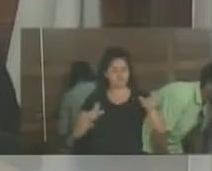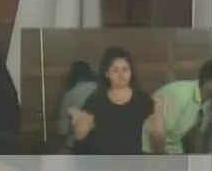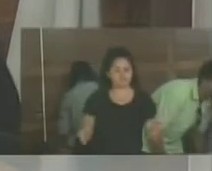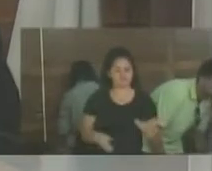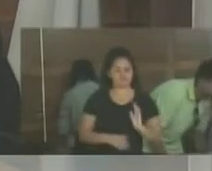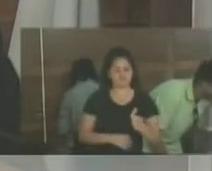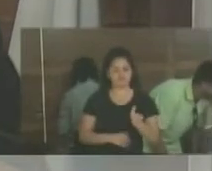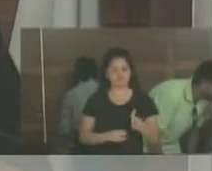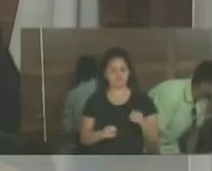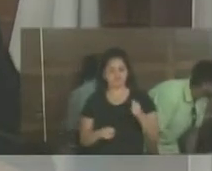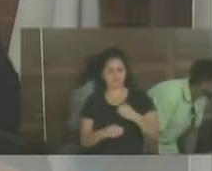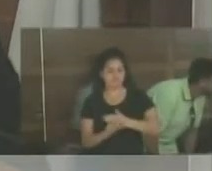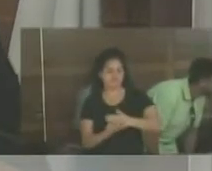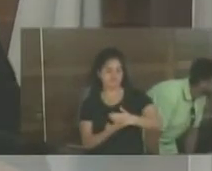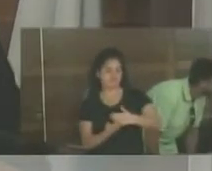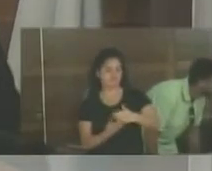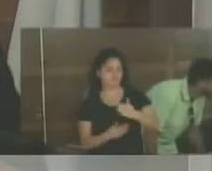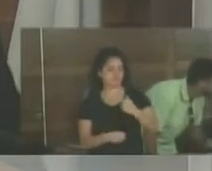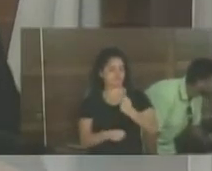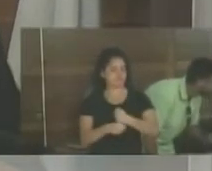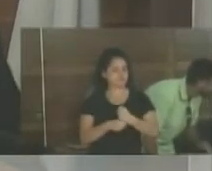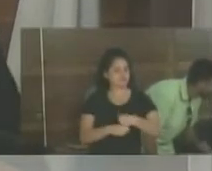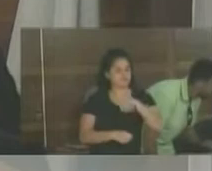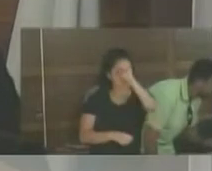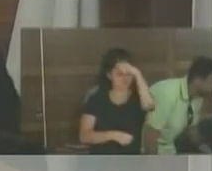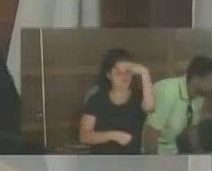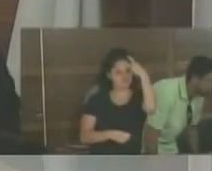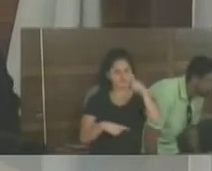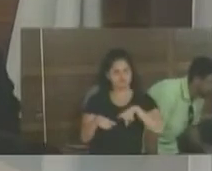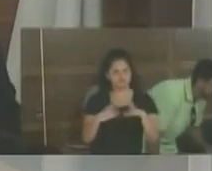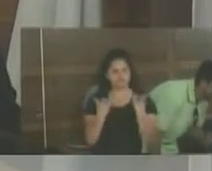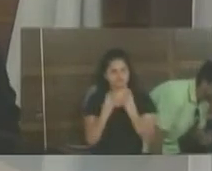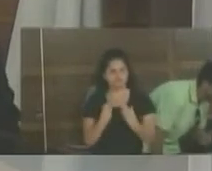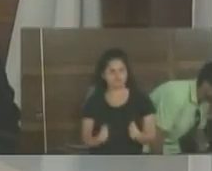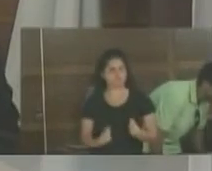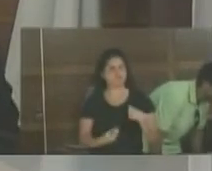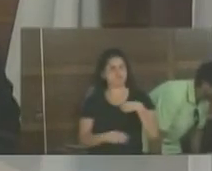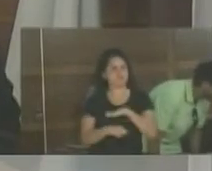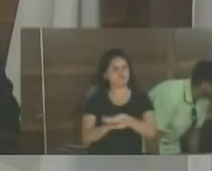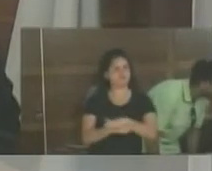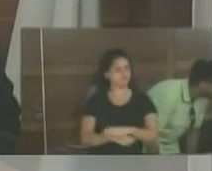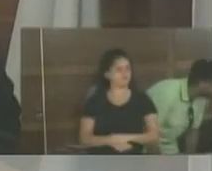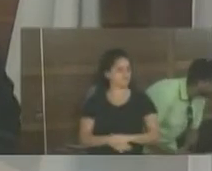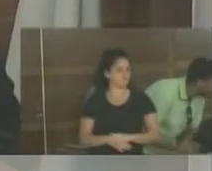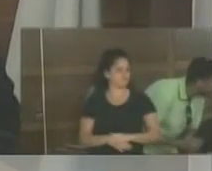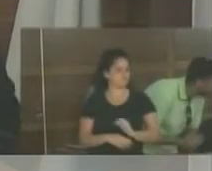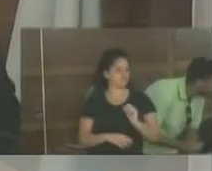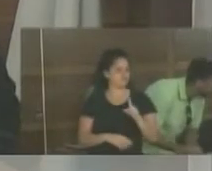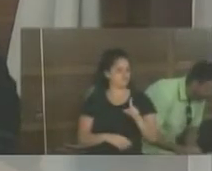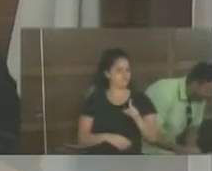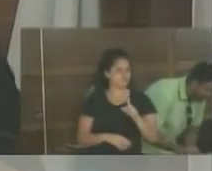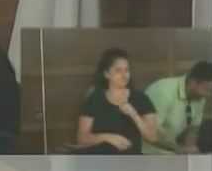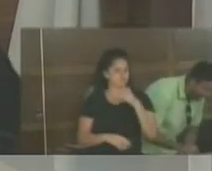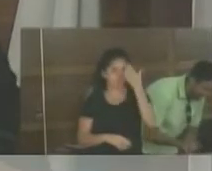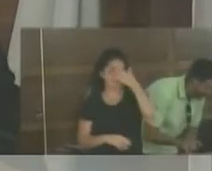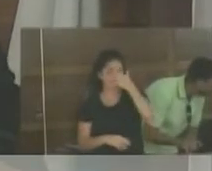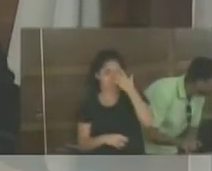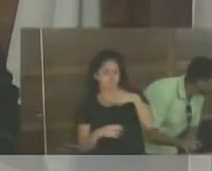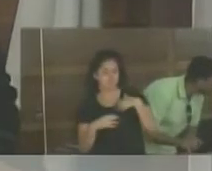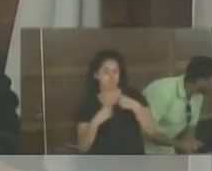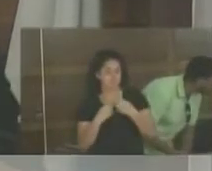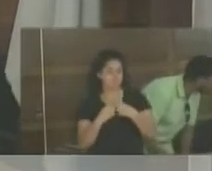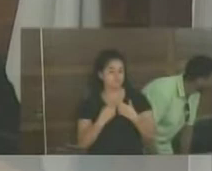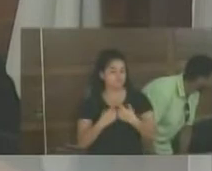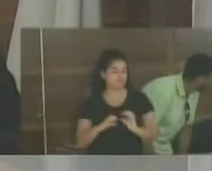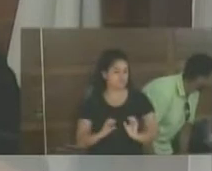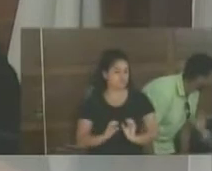já saíram, estão em andamento. O prefeito tem trabalhado muito. Como eu sempre falo, só não vê quem não quer. Né? Falar